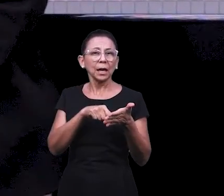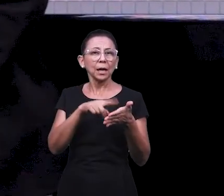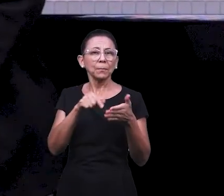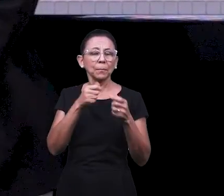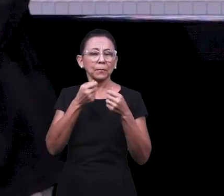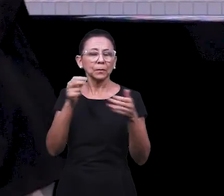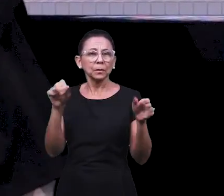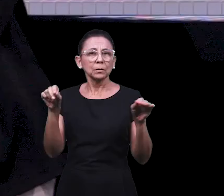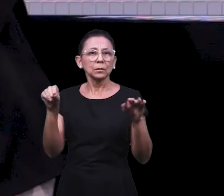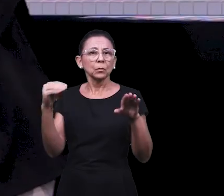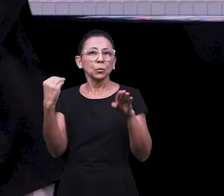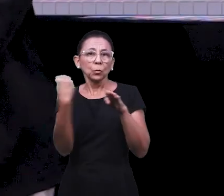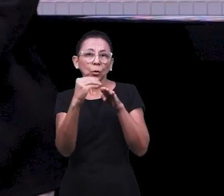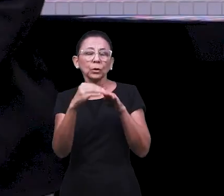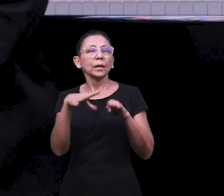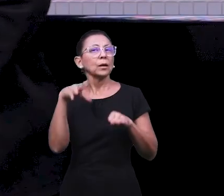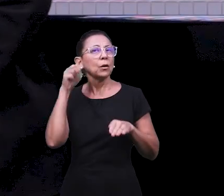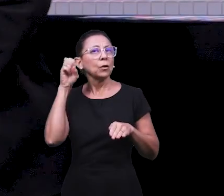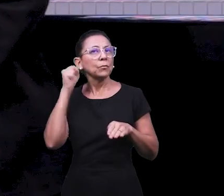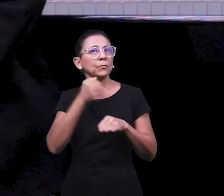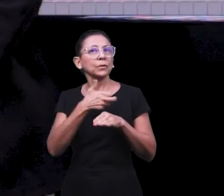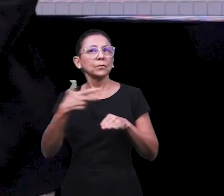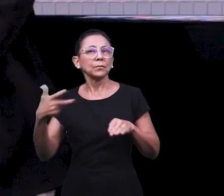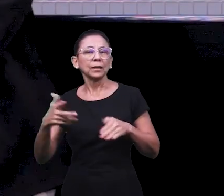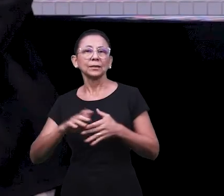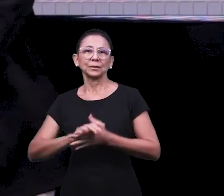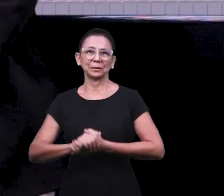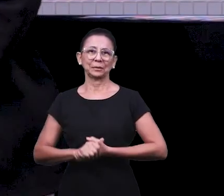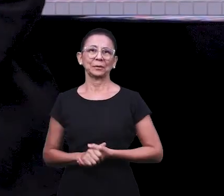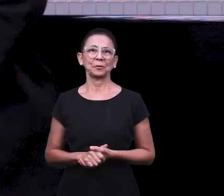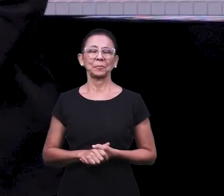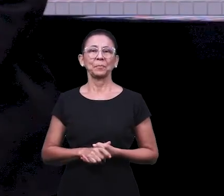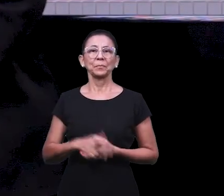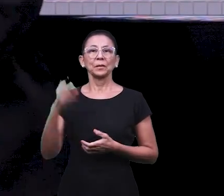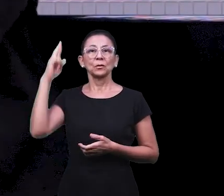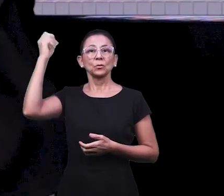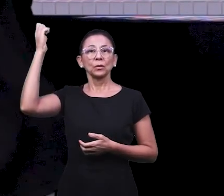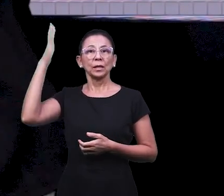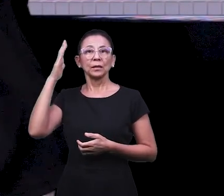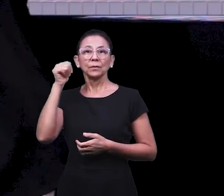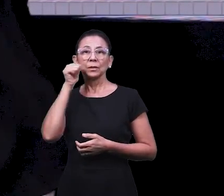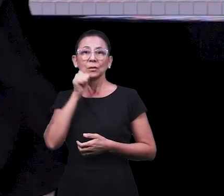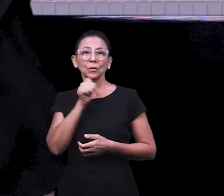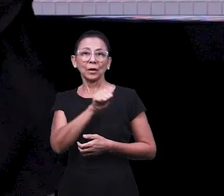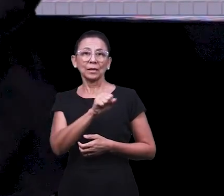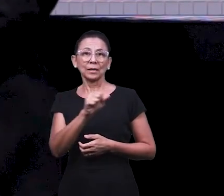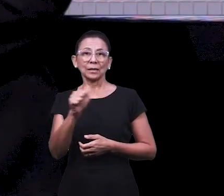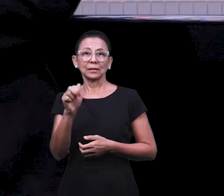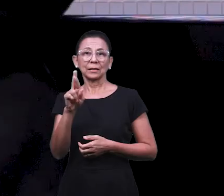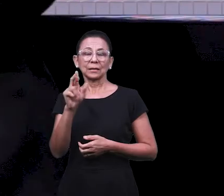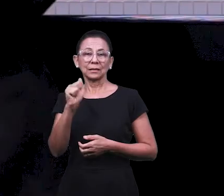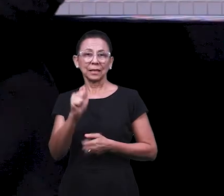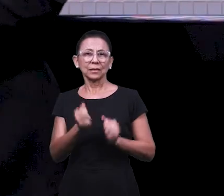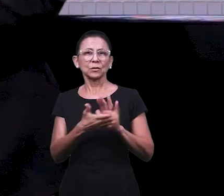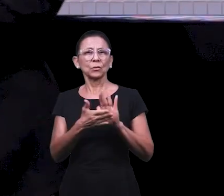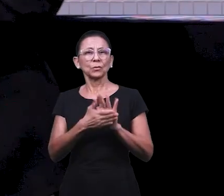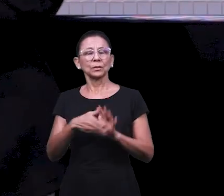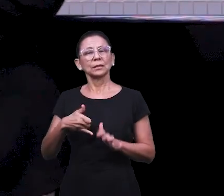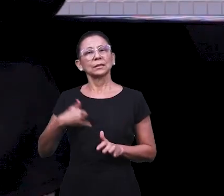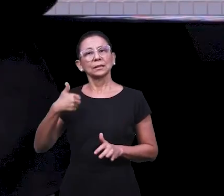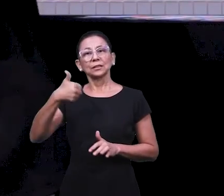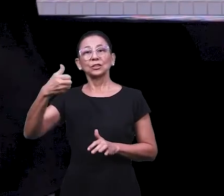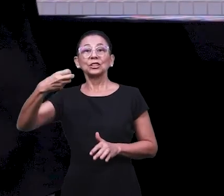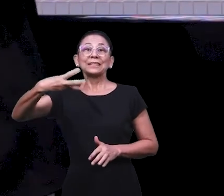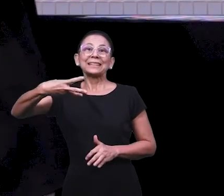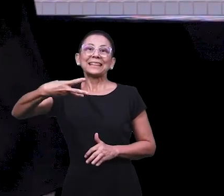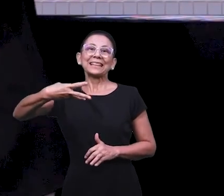me contou que o Senhor fez a promessa para ela que ela estaria tendo louvores revelados desde os 13 anos e que iriam ser cantados.